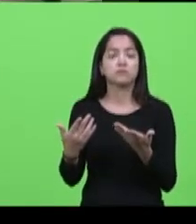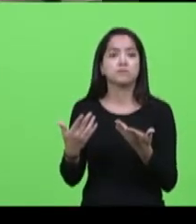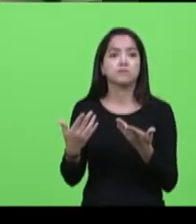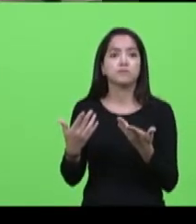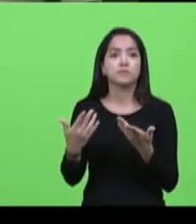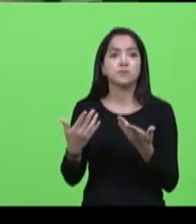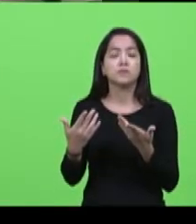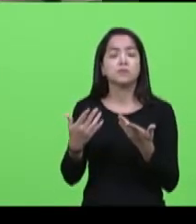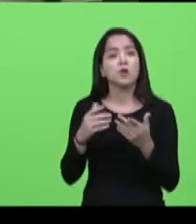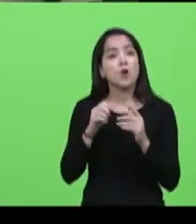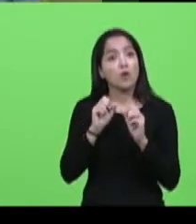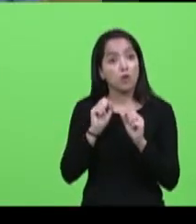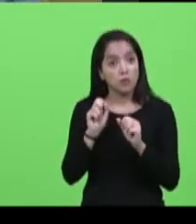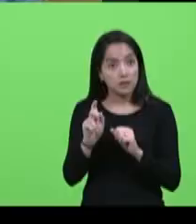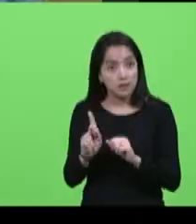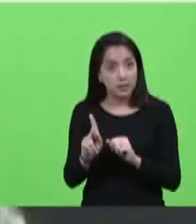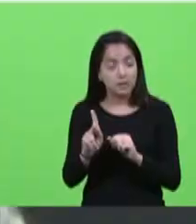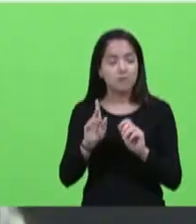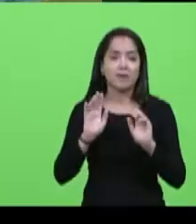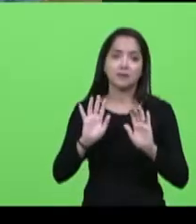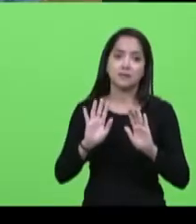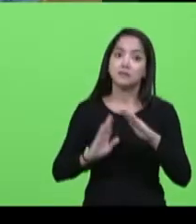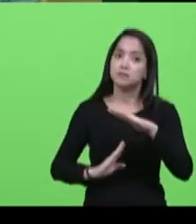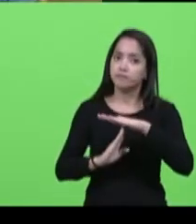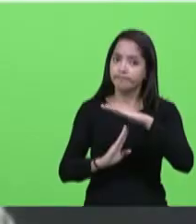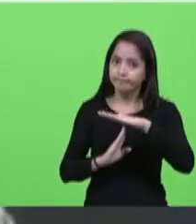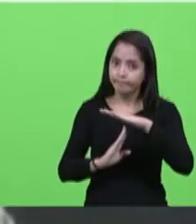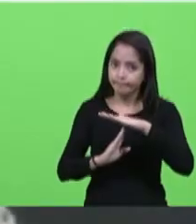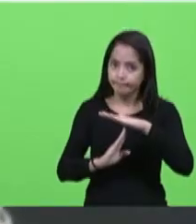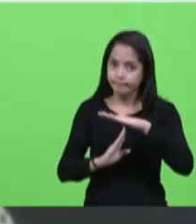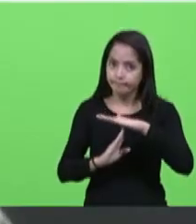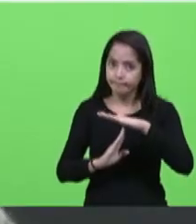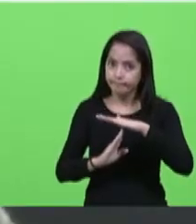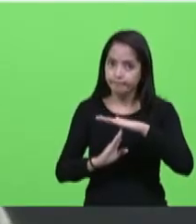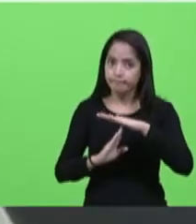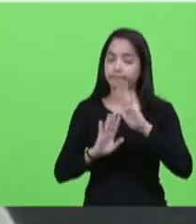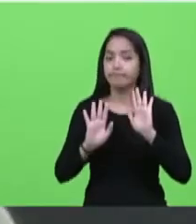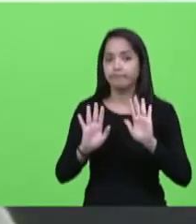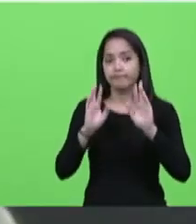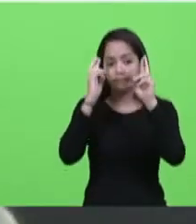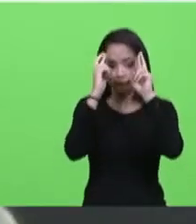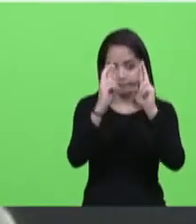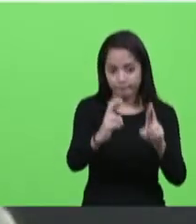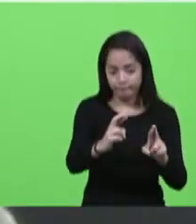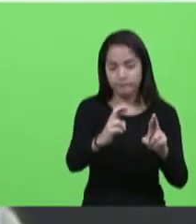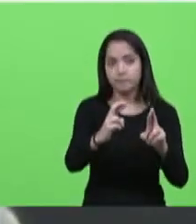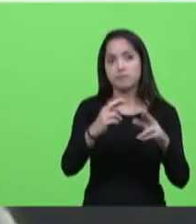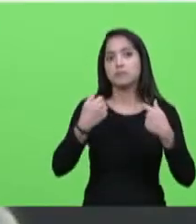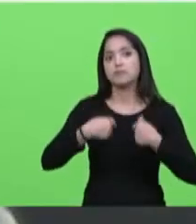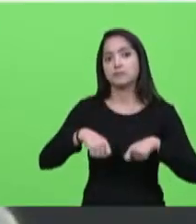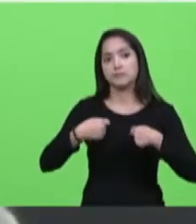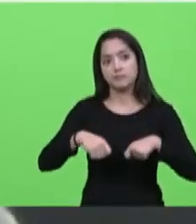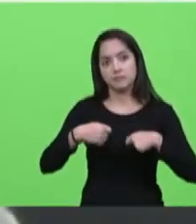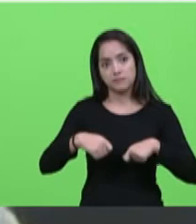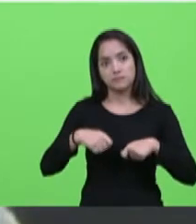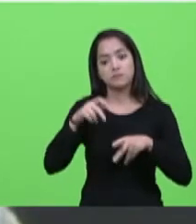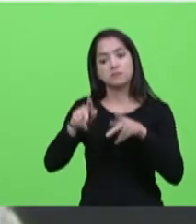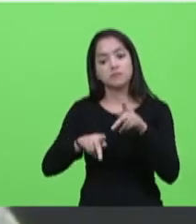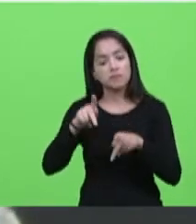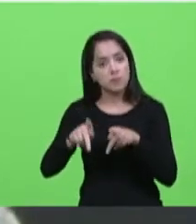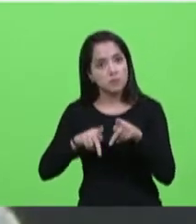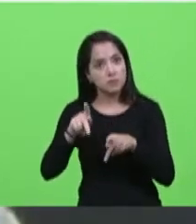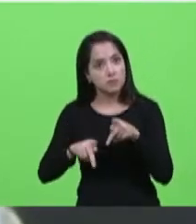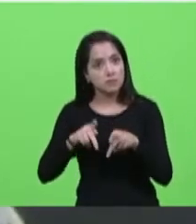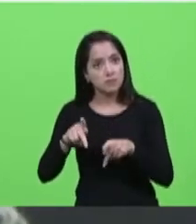tudo bem, mas a gente tem que ter um limite para isso. E o limite é o respeito que essa casa tem que ter com a população,